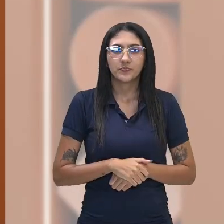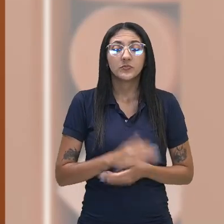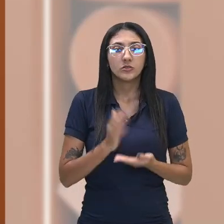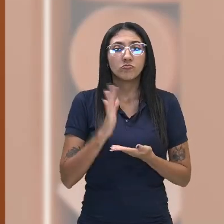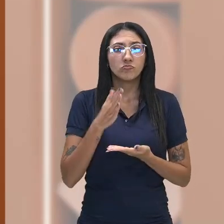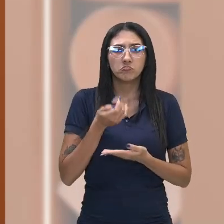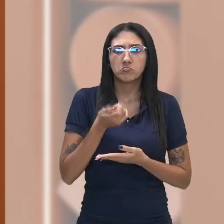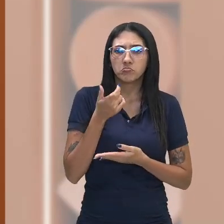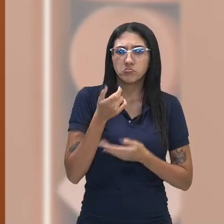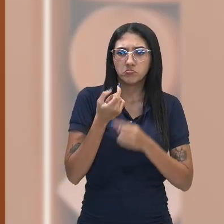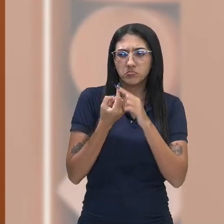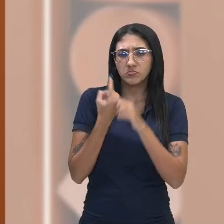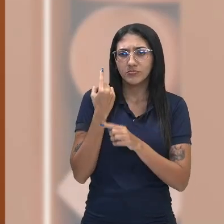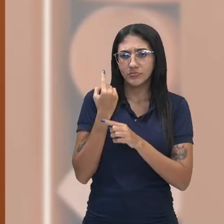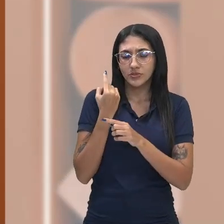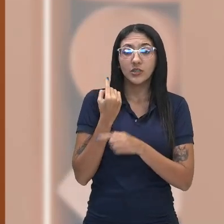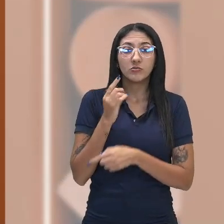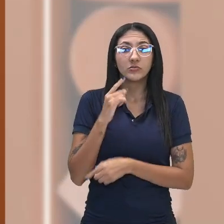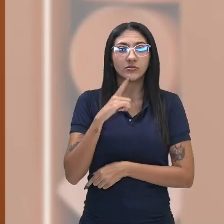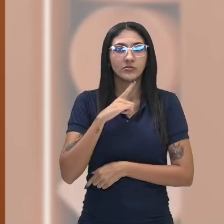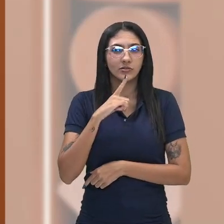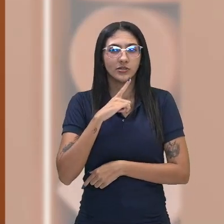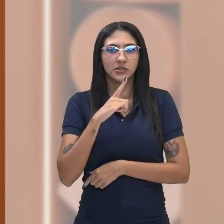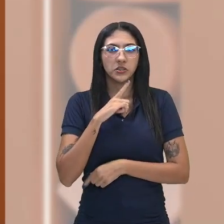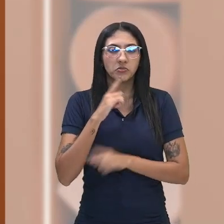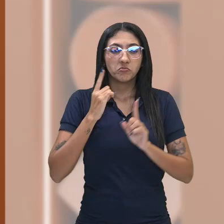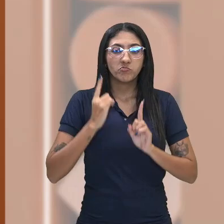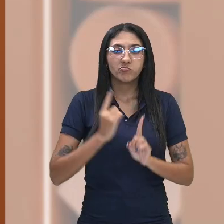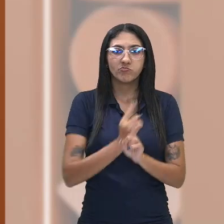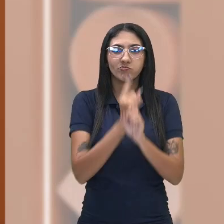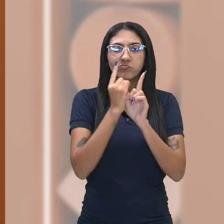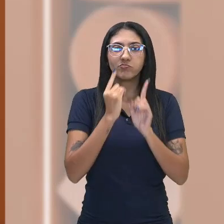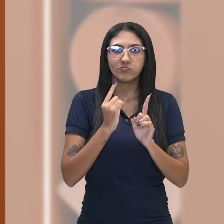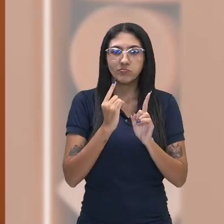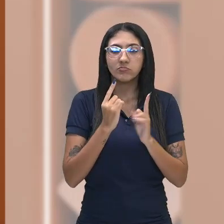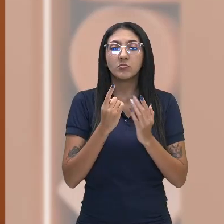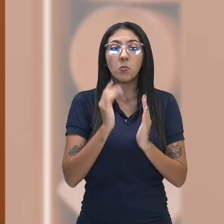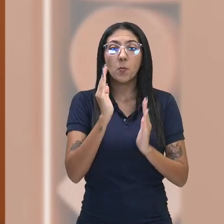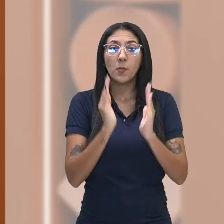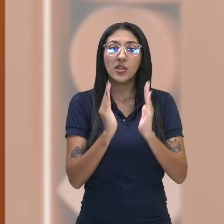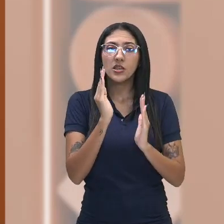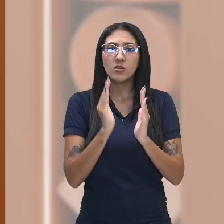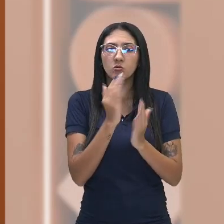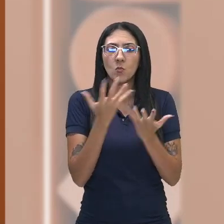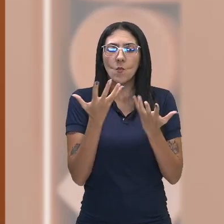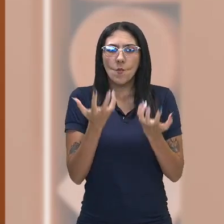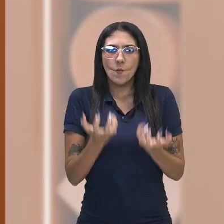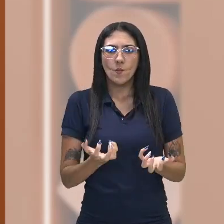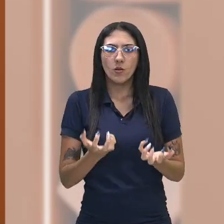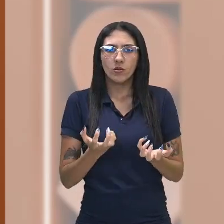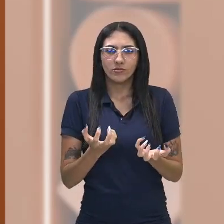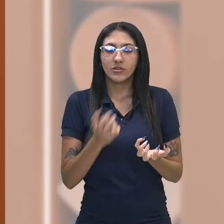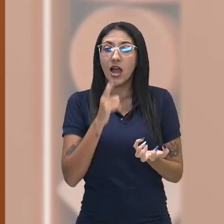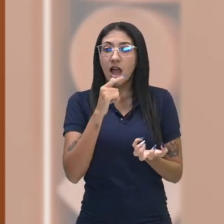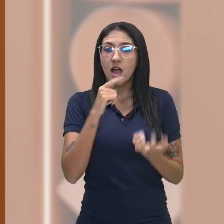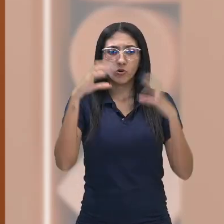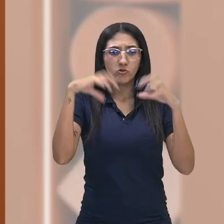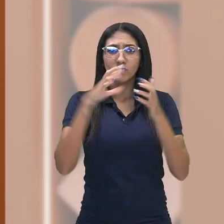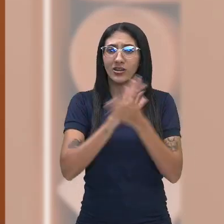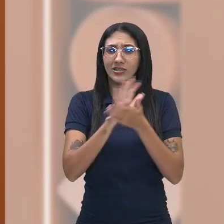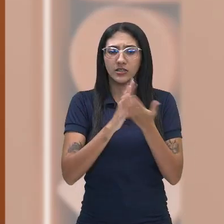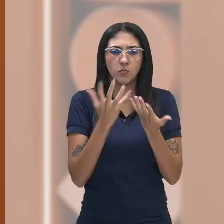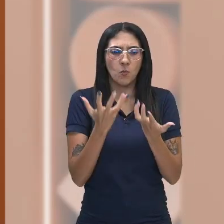tempo, houve um grande período de seca. E isso